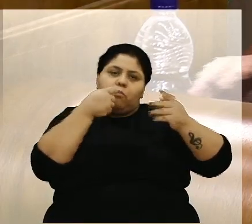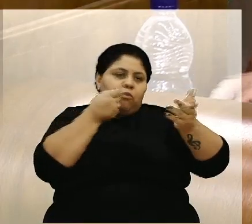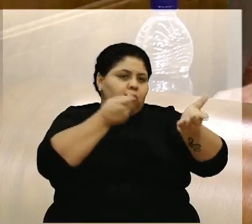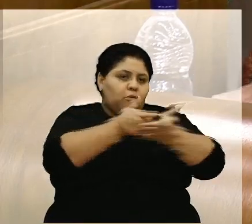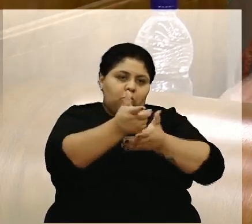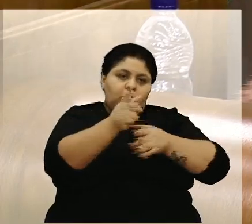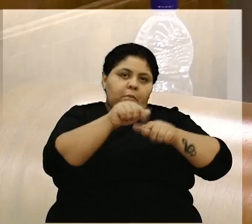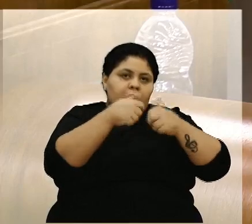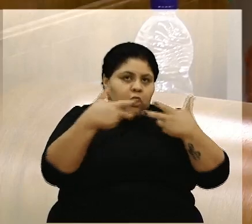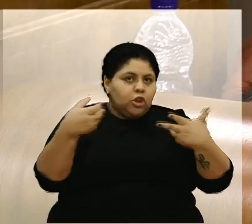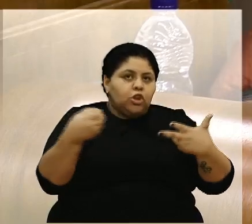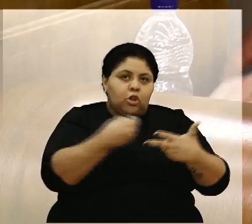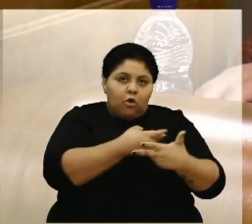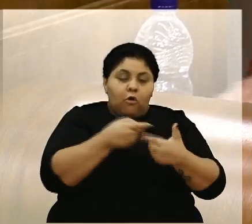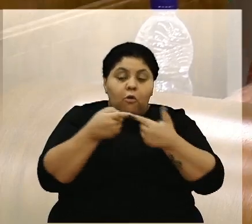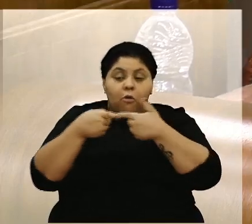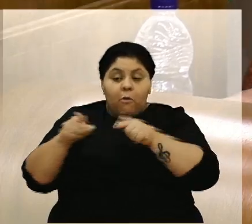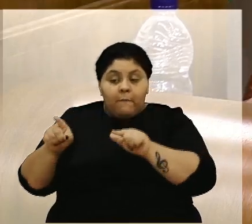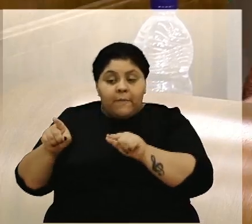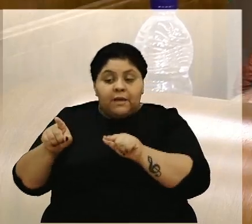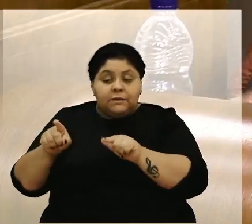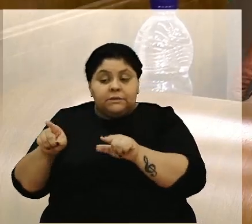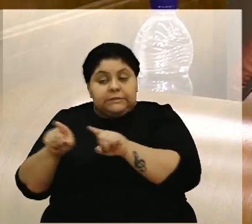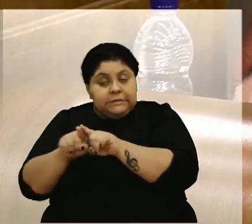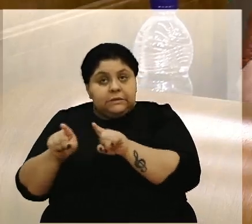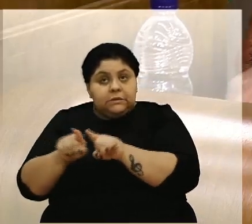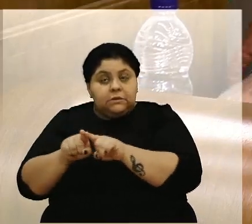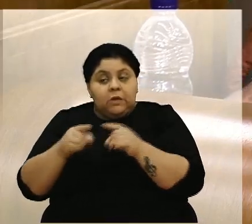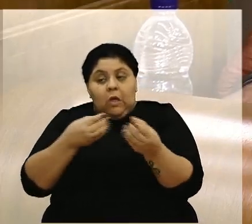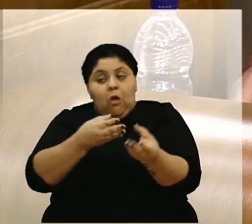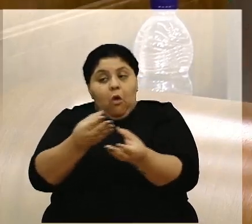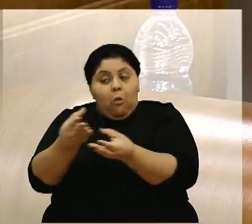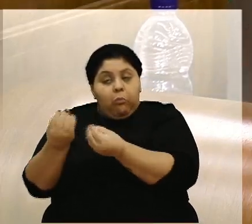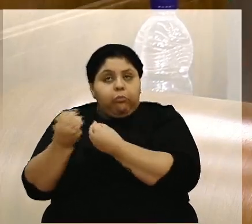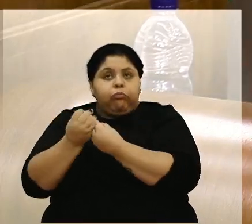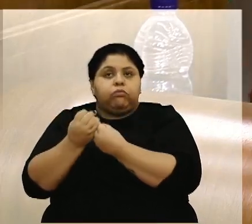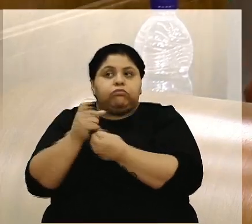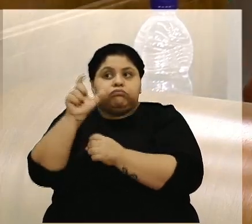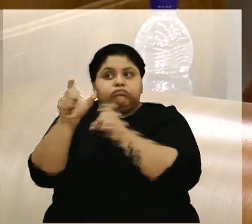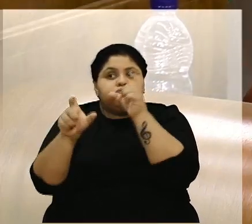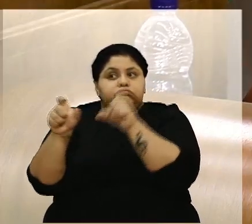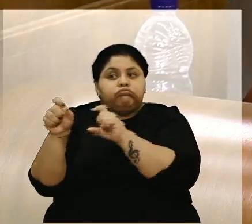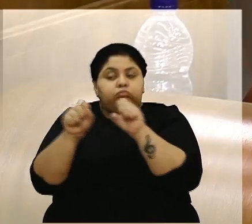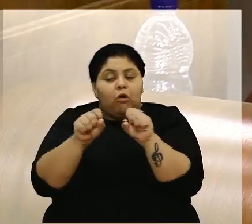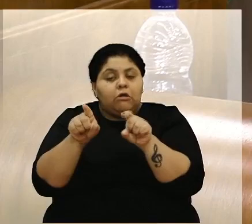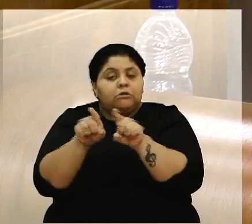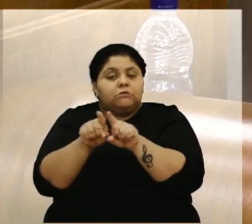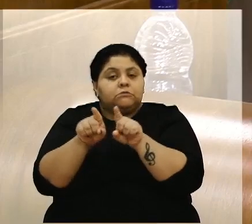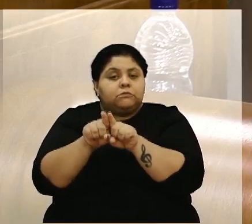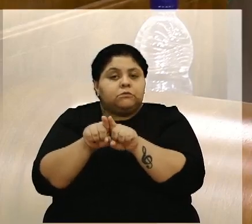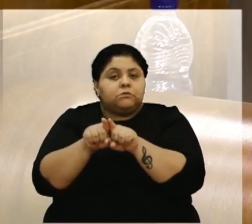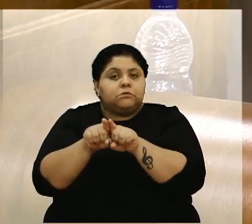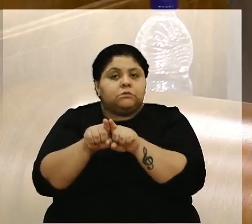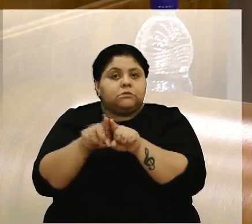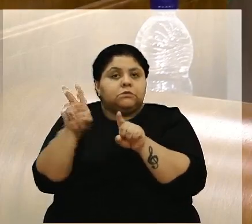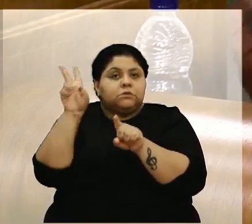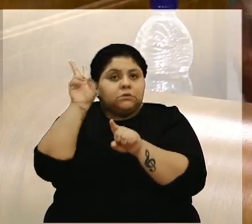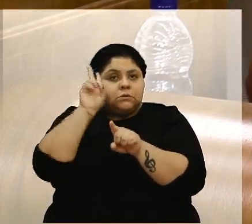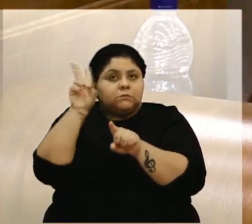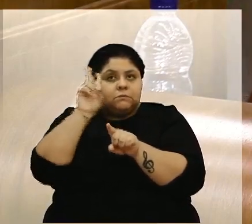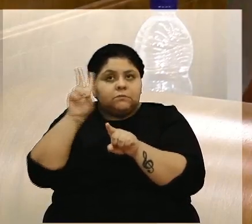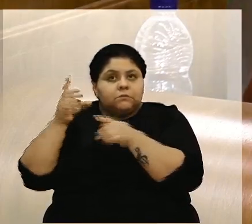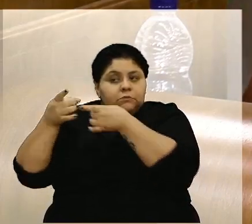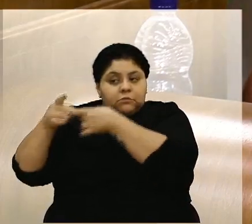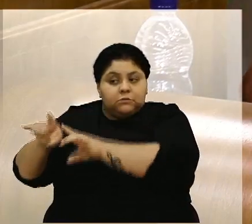materiais novos, sim, mas com isso também muitas pessoas poderão também lembrar que está sobrando